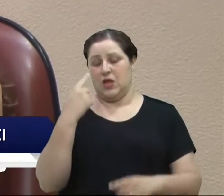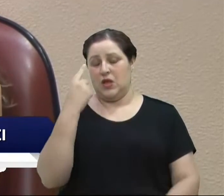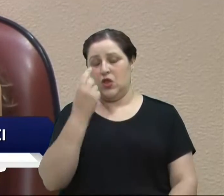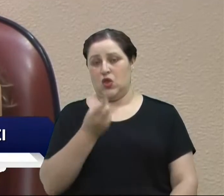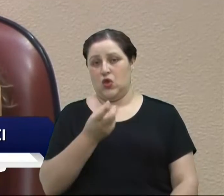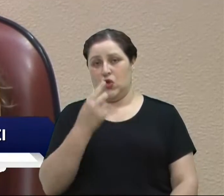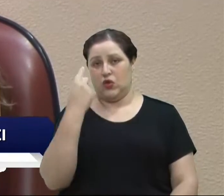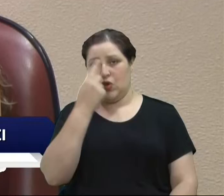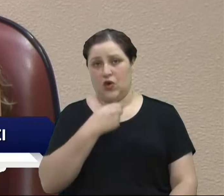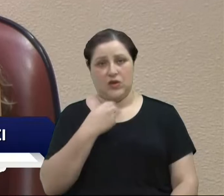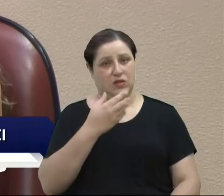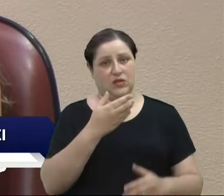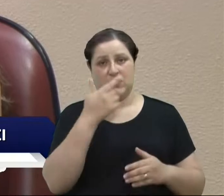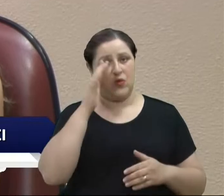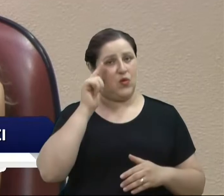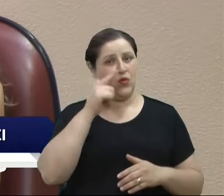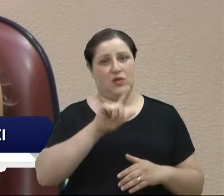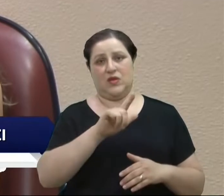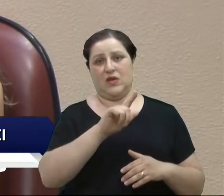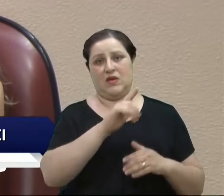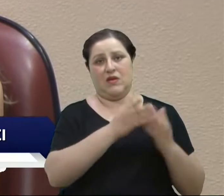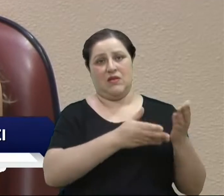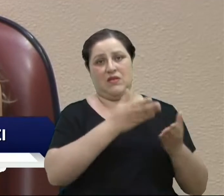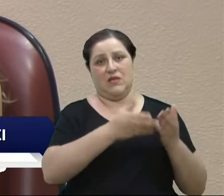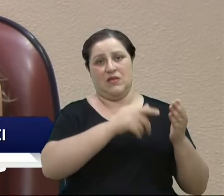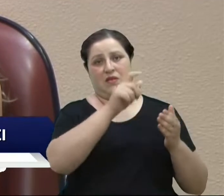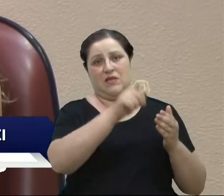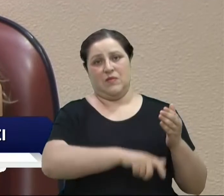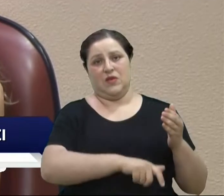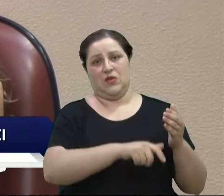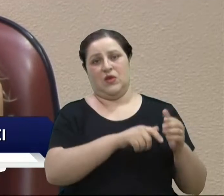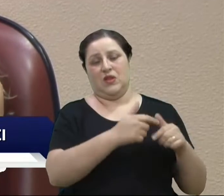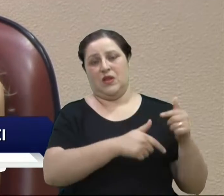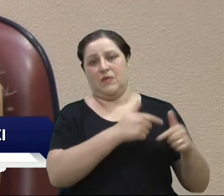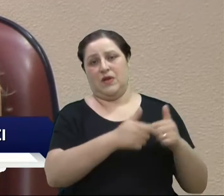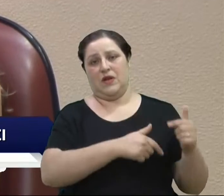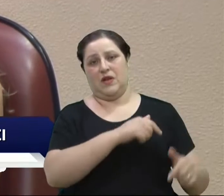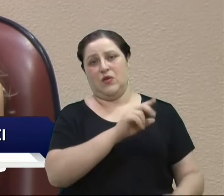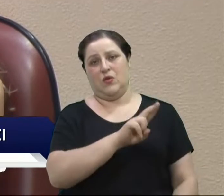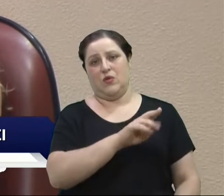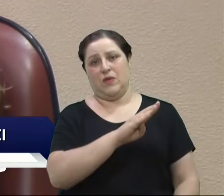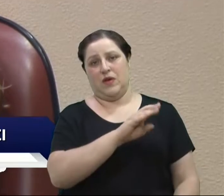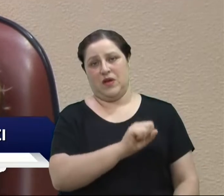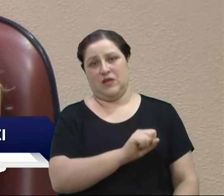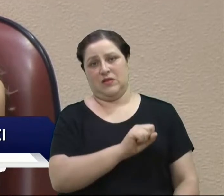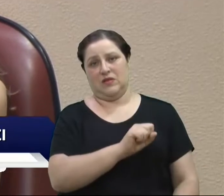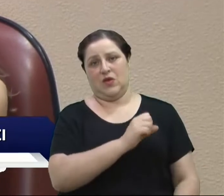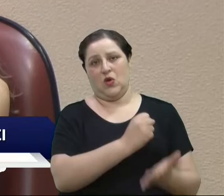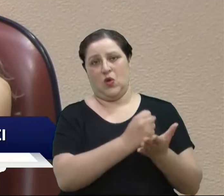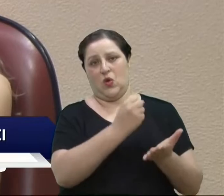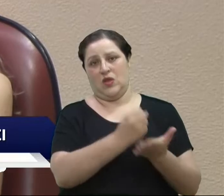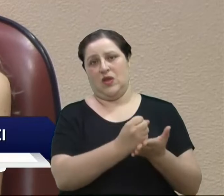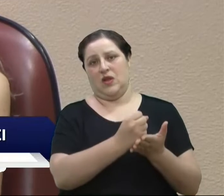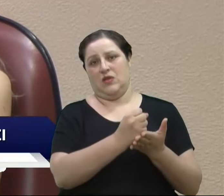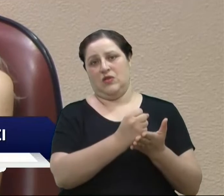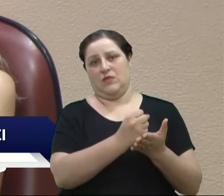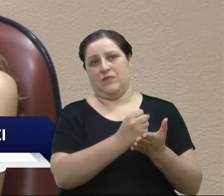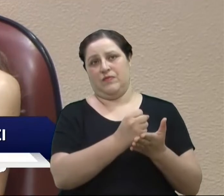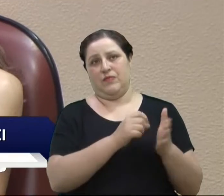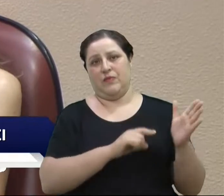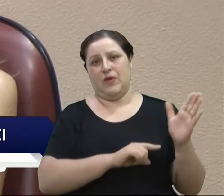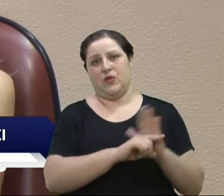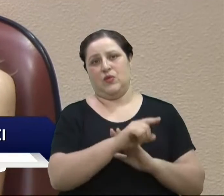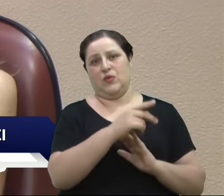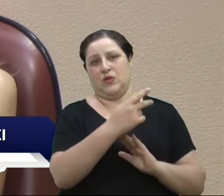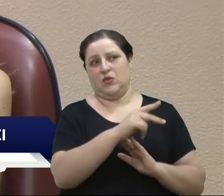UBS. Então, a gente contrata eles por 12 horas e conta com a boa vontade deles de concordarem em fazer 8 horas extras para